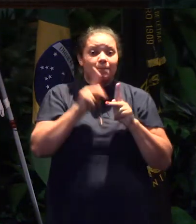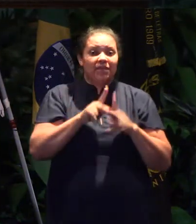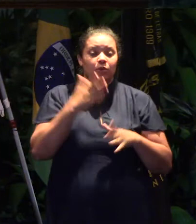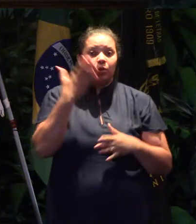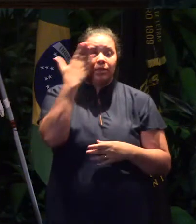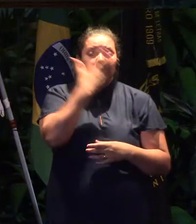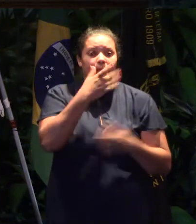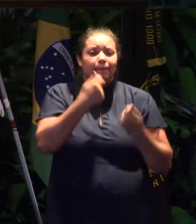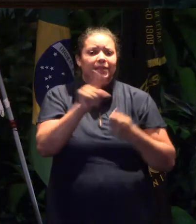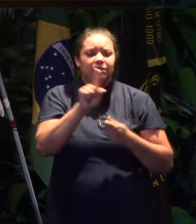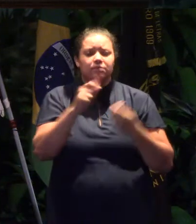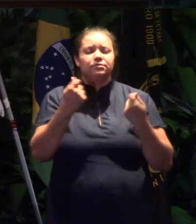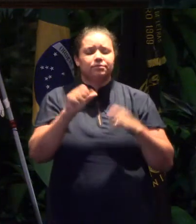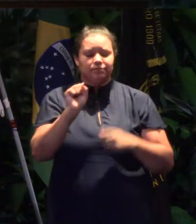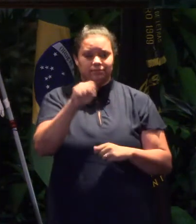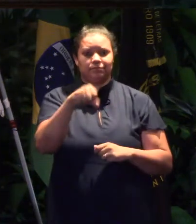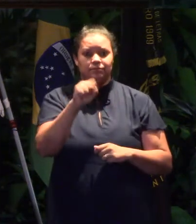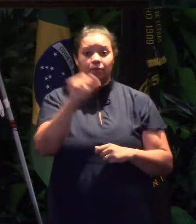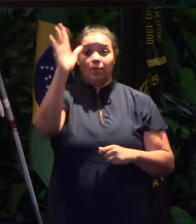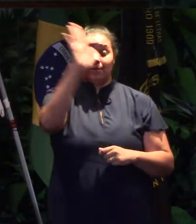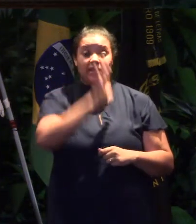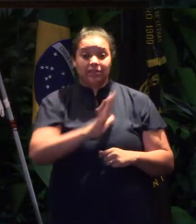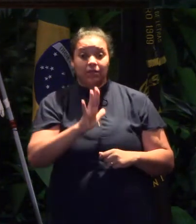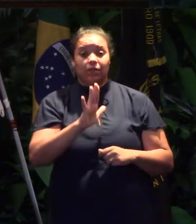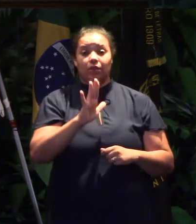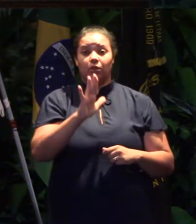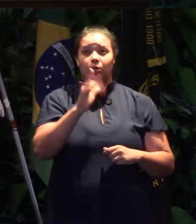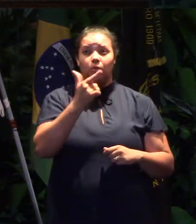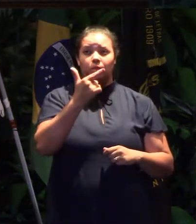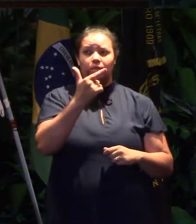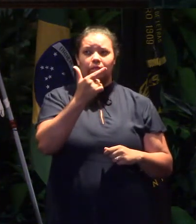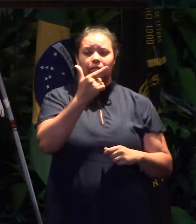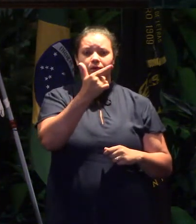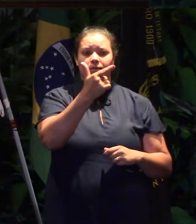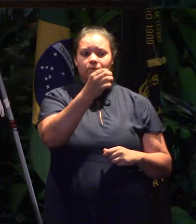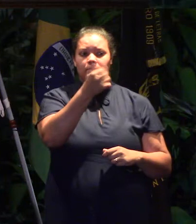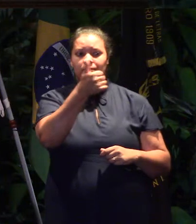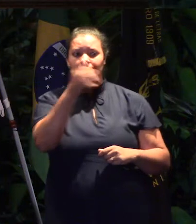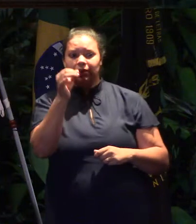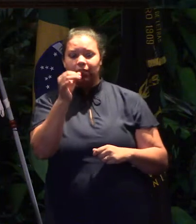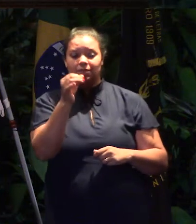essas contam hoje, segundo dados do IBGE, de 2010, né, já tem 10 anos, mas não,